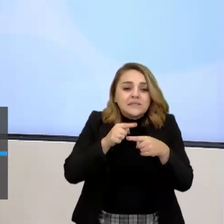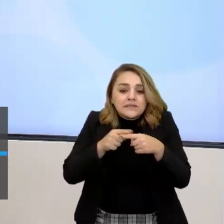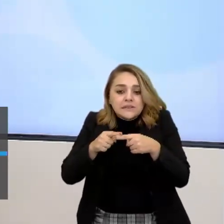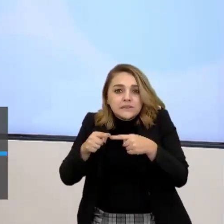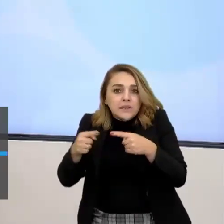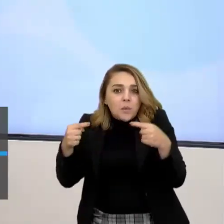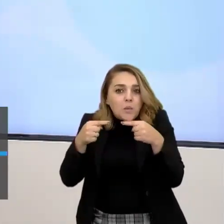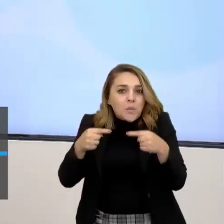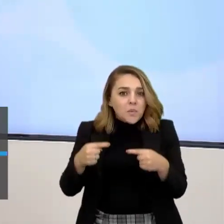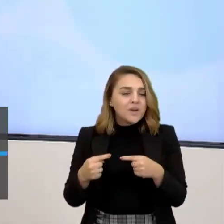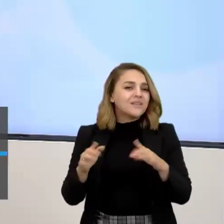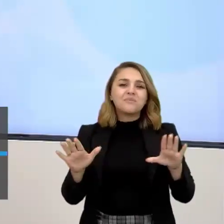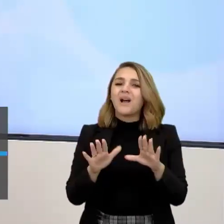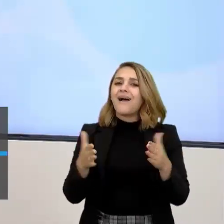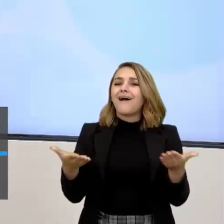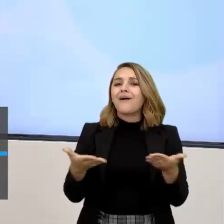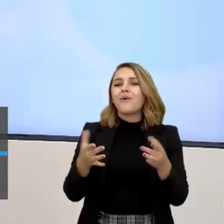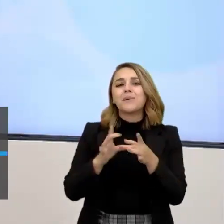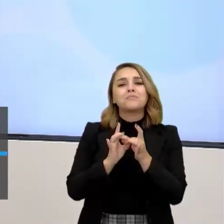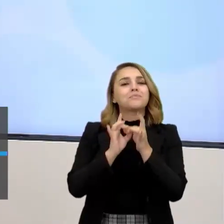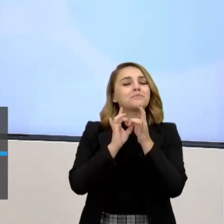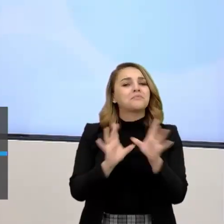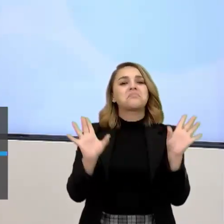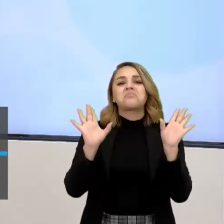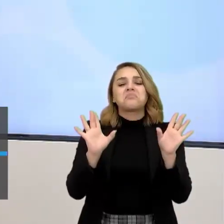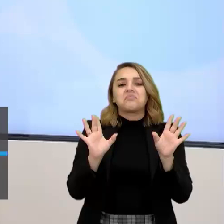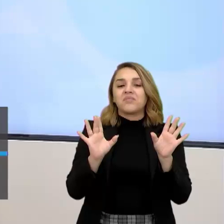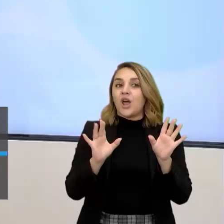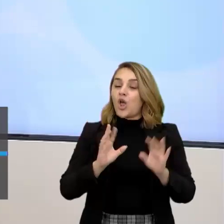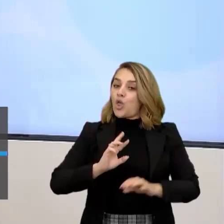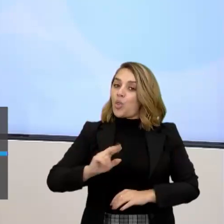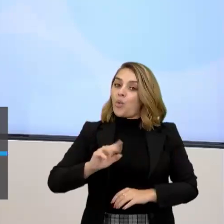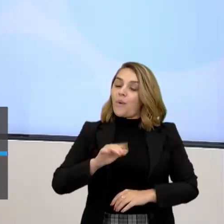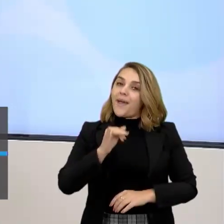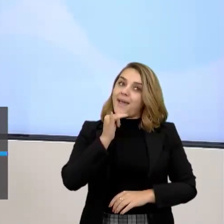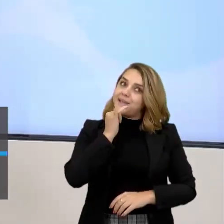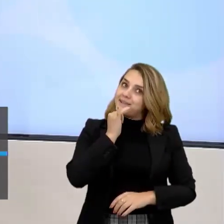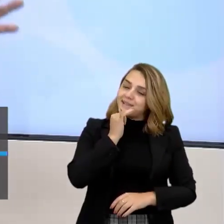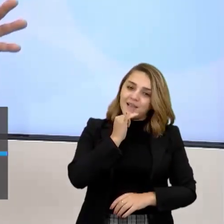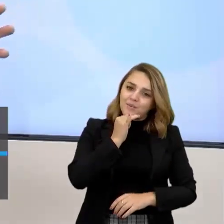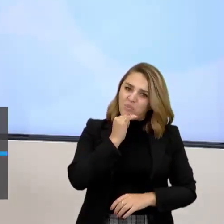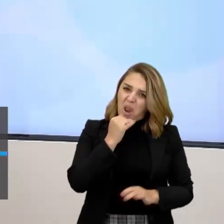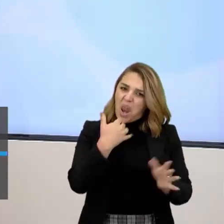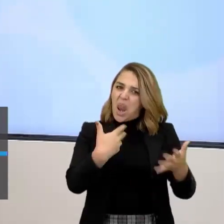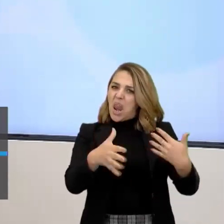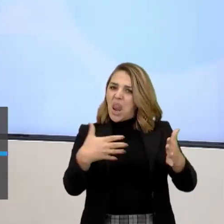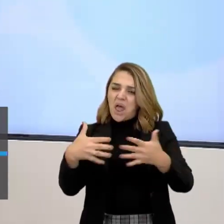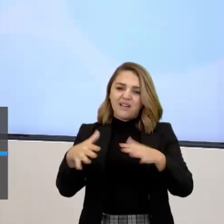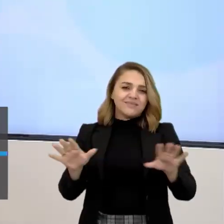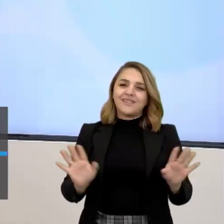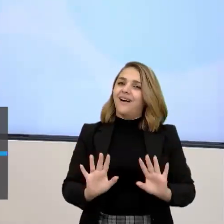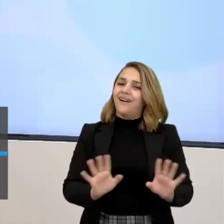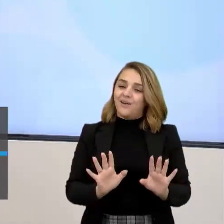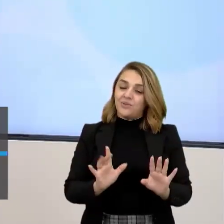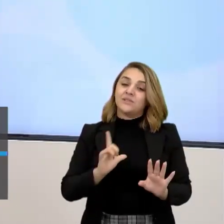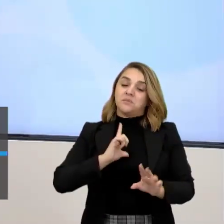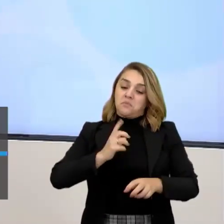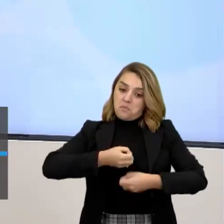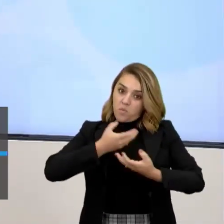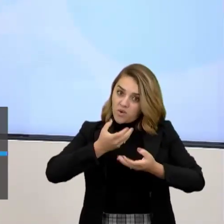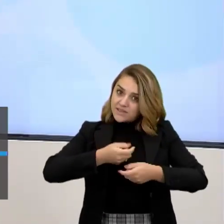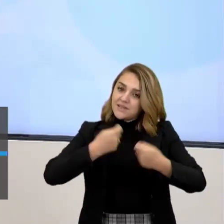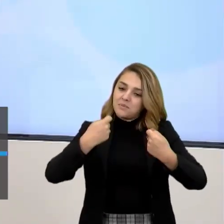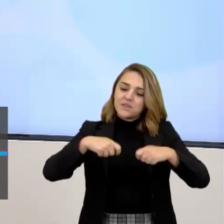século XX, não. É tudo muito mais livre. Não é tudo solto, não, tá? A poesia tem que